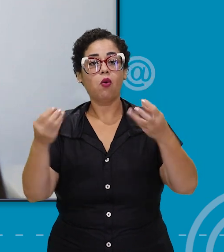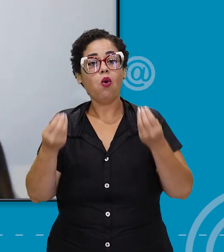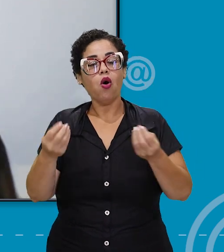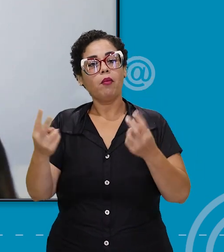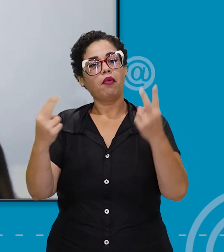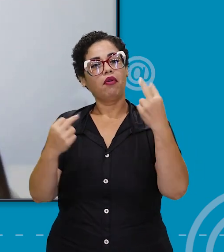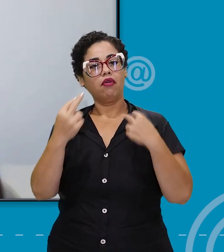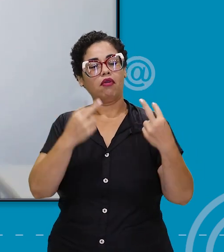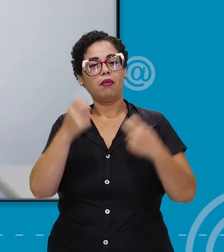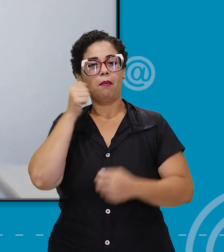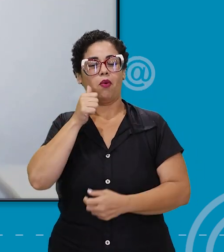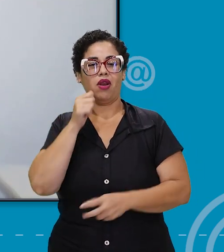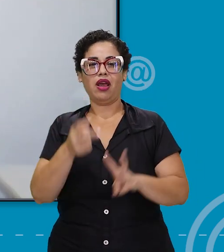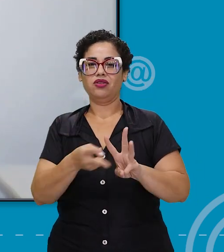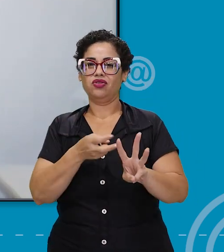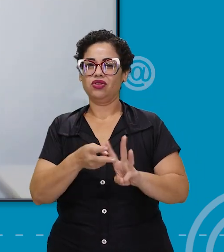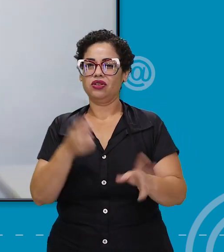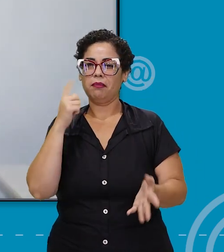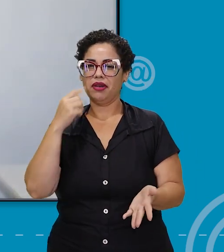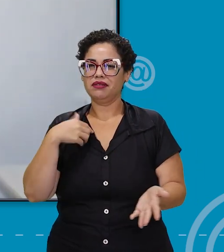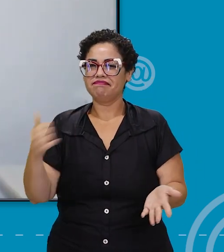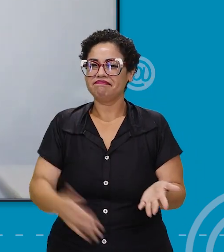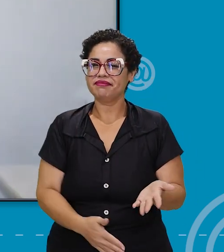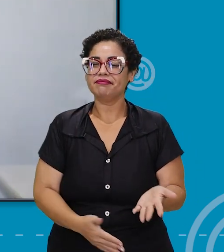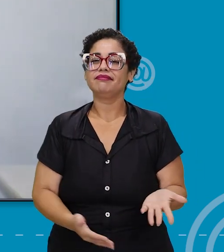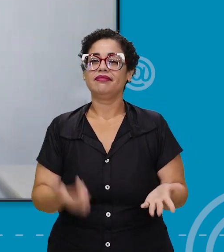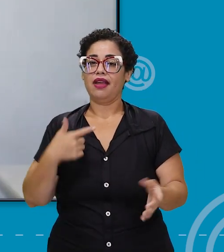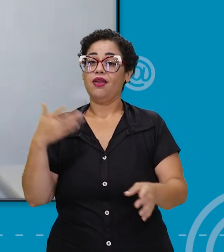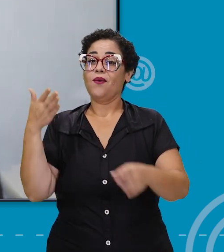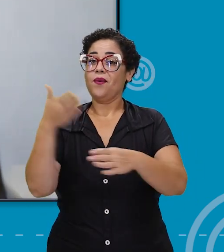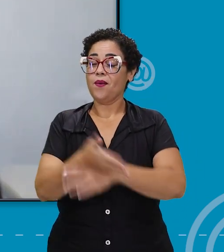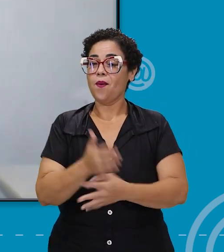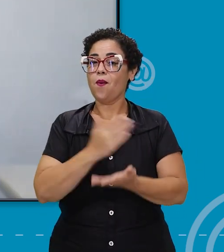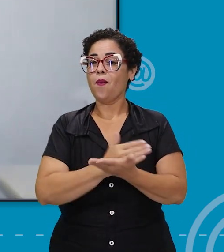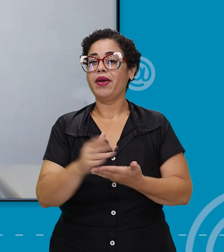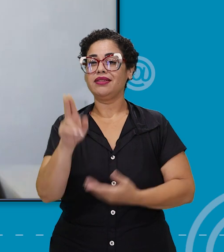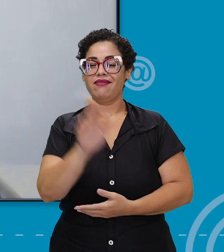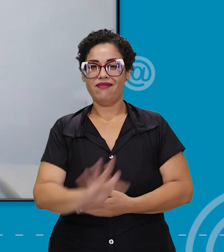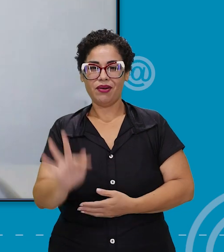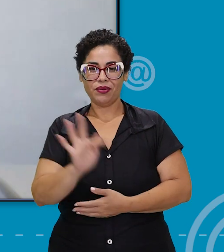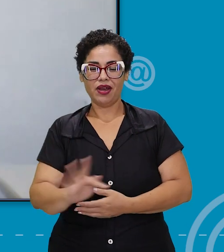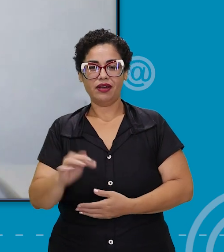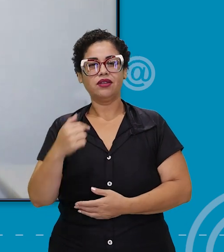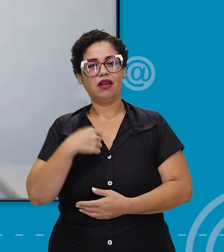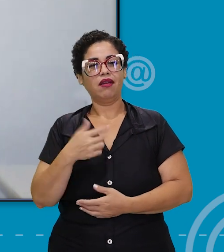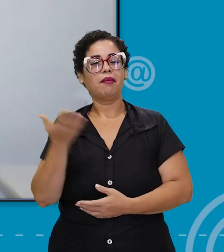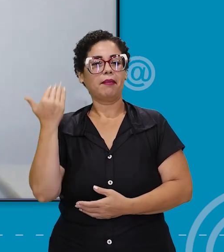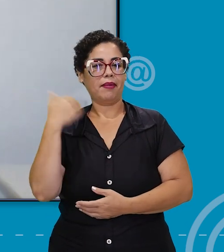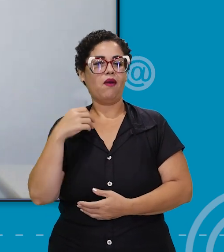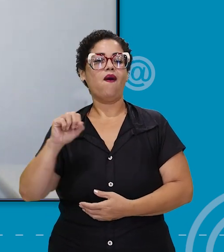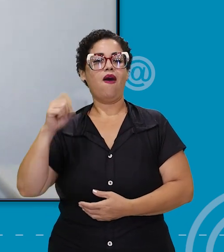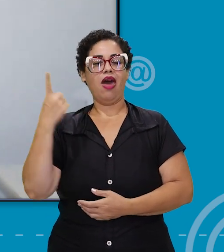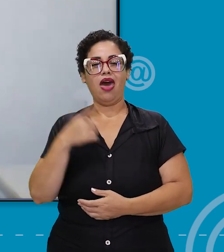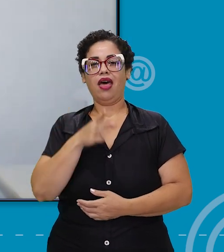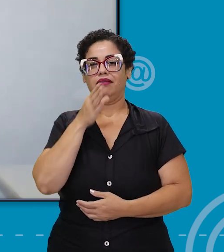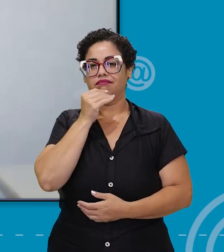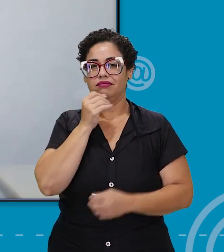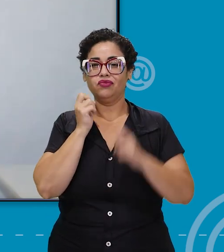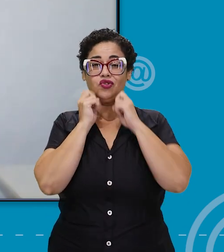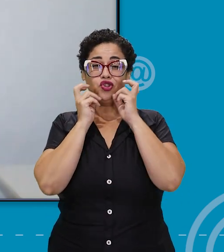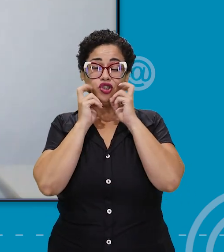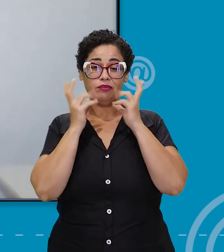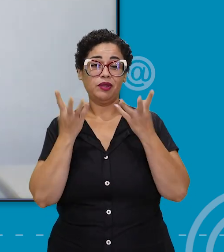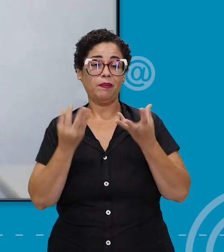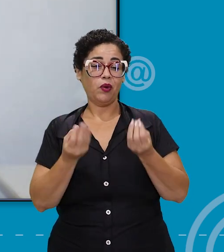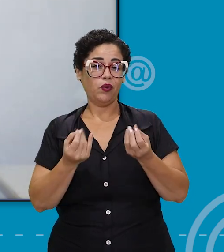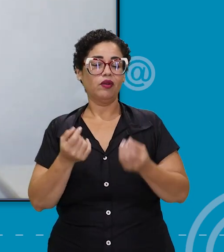as pessoas veem as mulheres indígenas, né? E aí, quando eu entrei na universidade, eu era uma pessoa muito calada, sempre fui uma pessoa